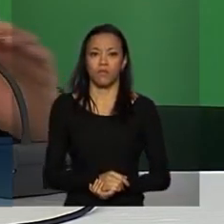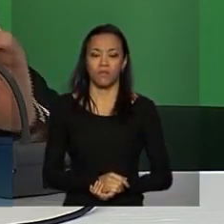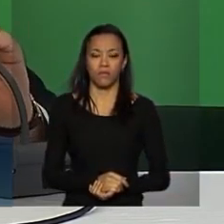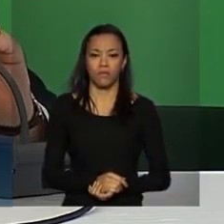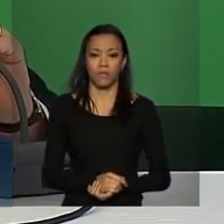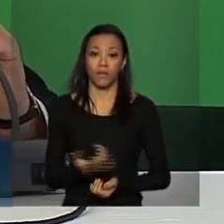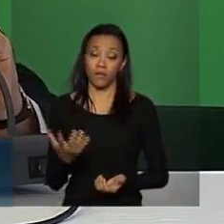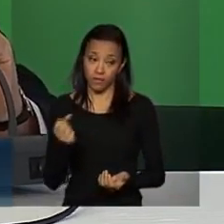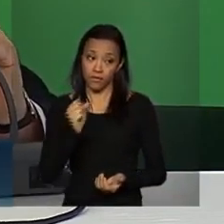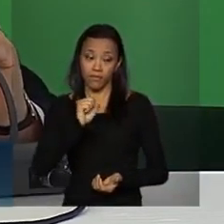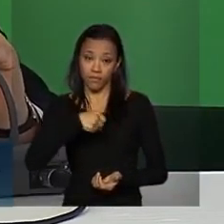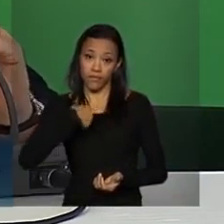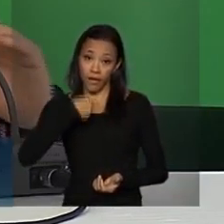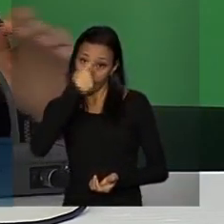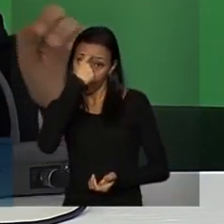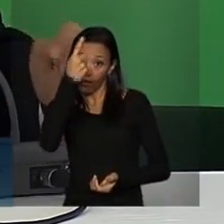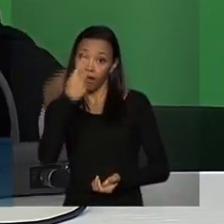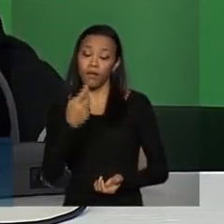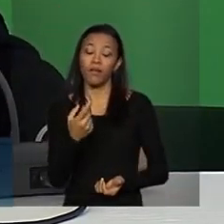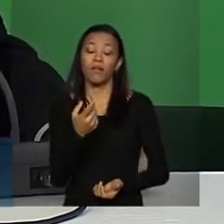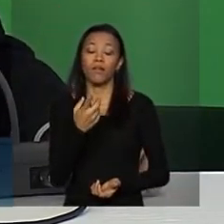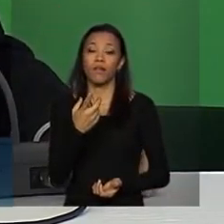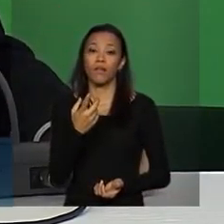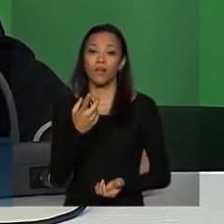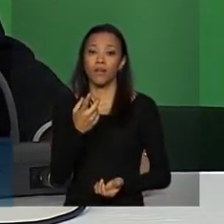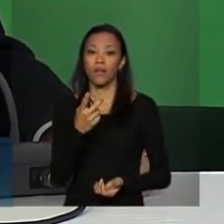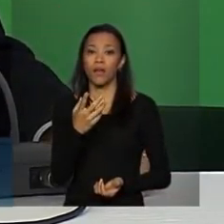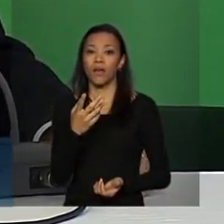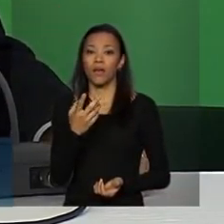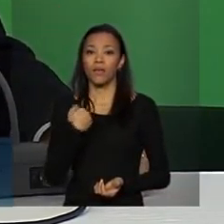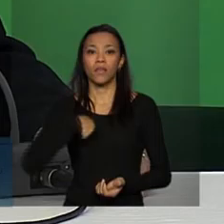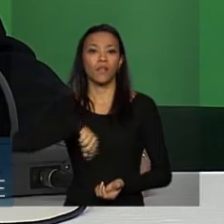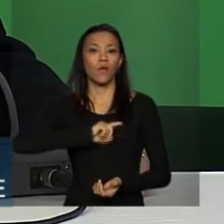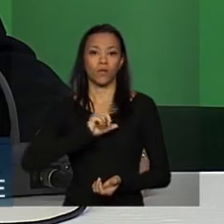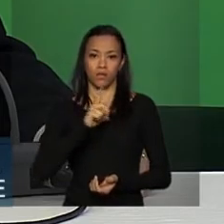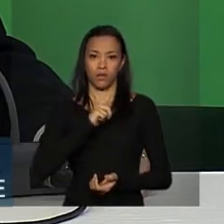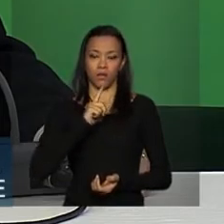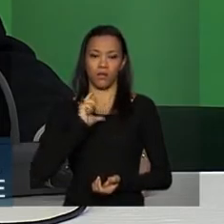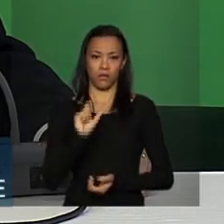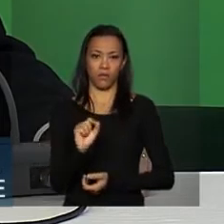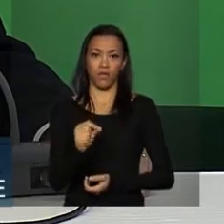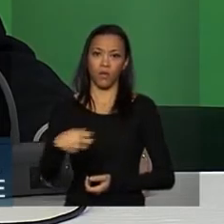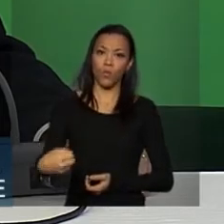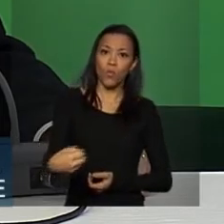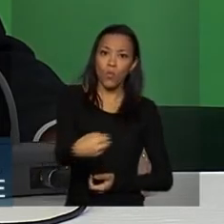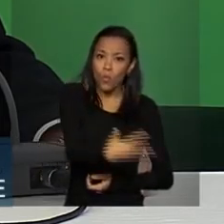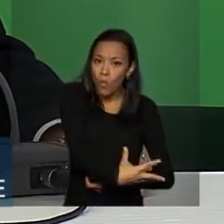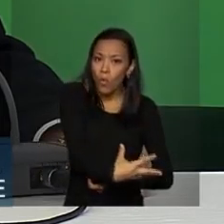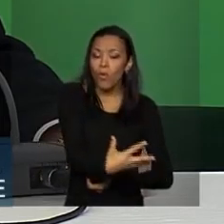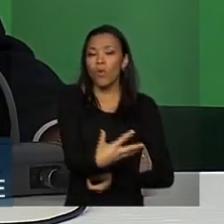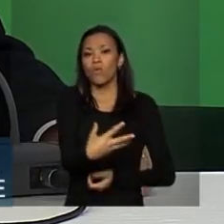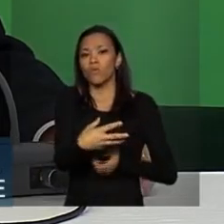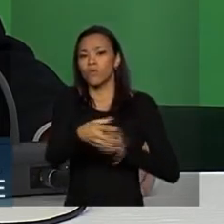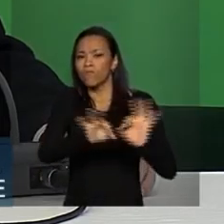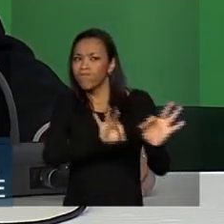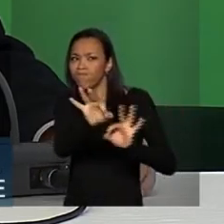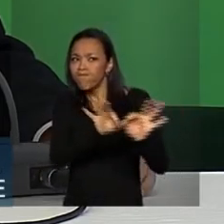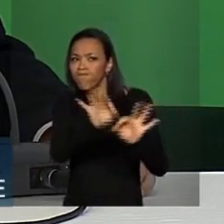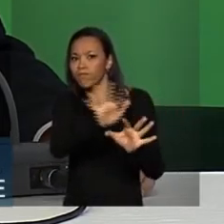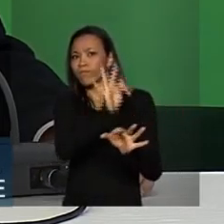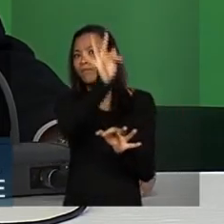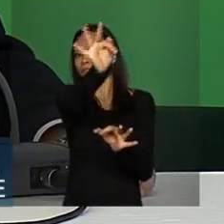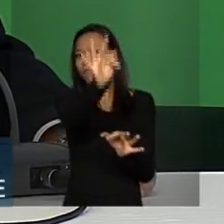Sim, a ideia que a gente tenha, Lisandra, exatamente que a gente busque um novo horizonte comercial com o